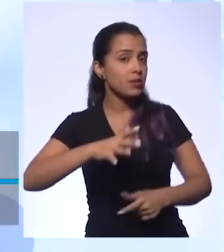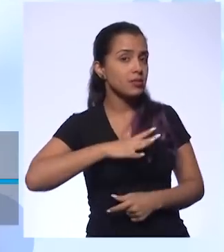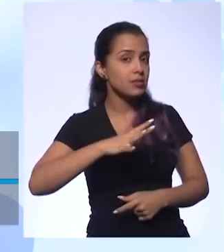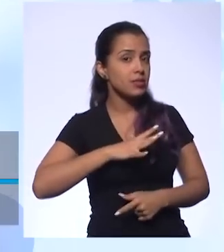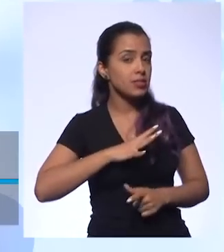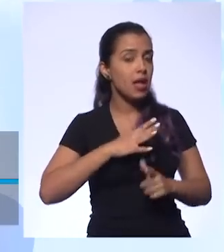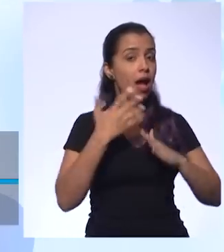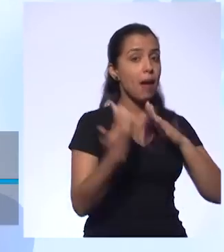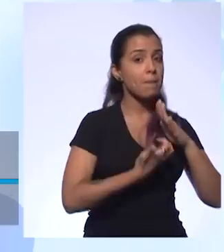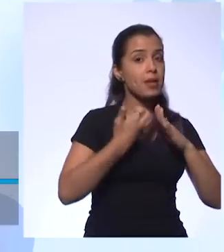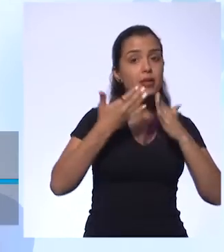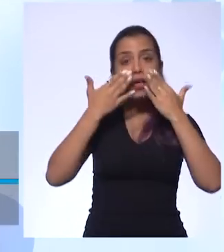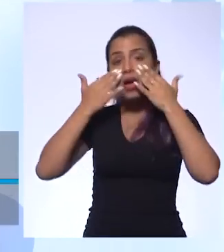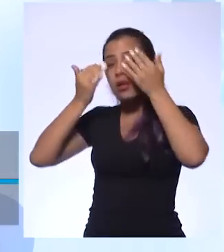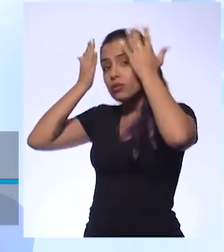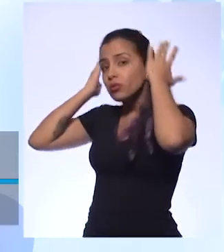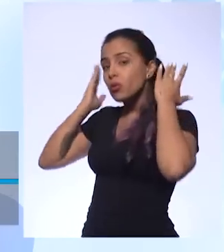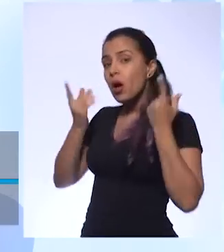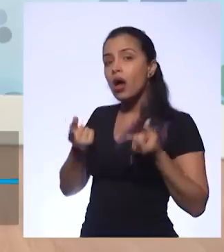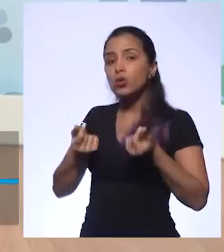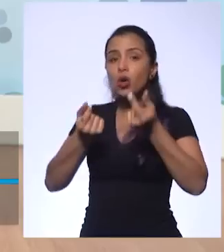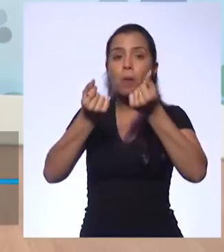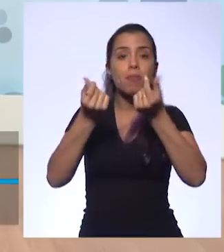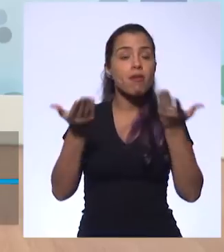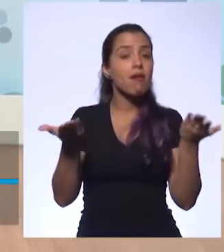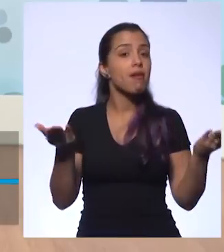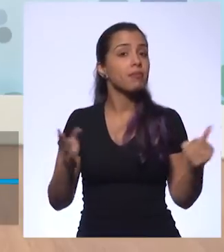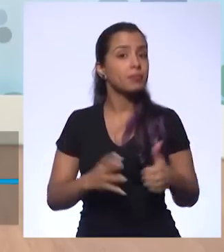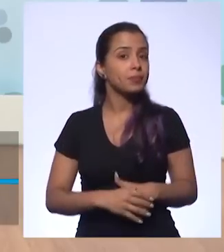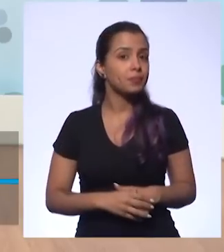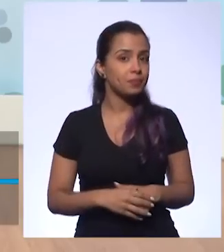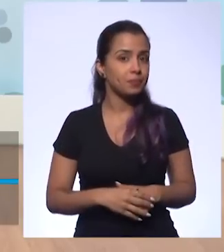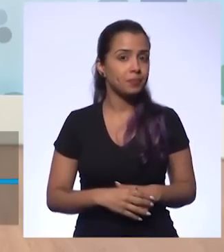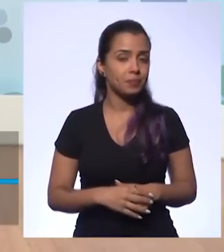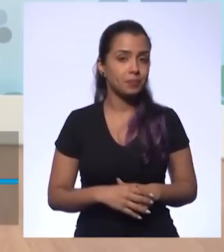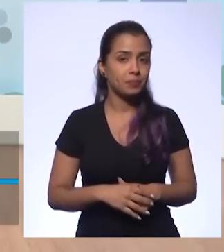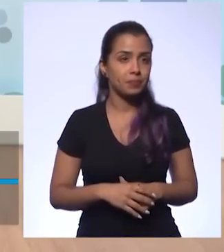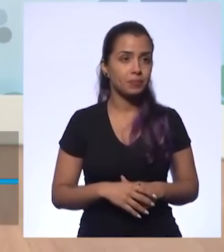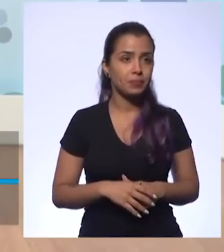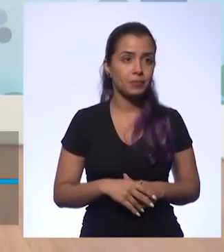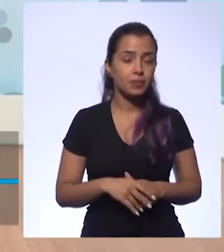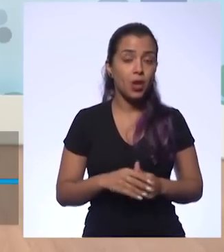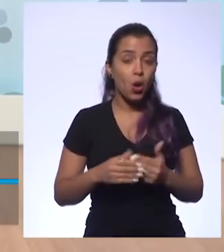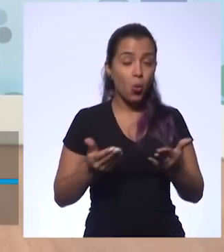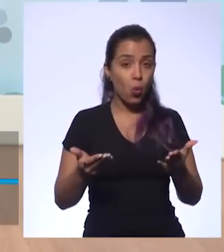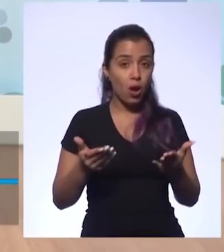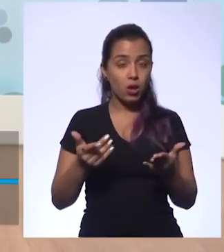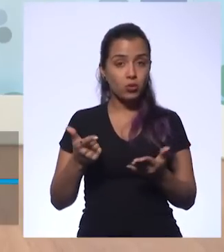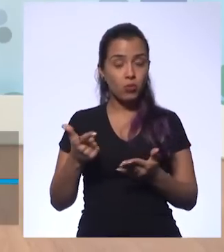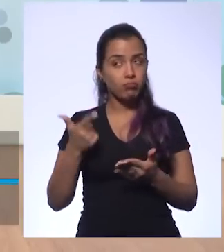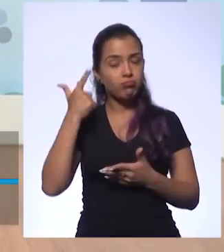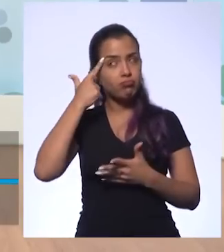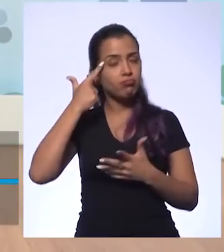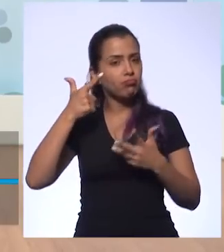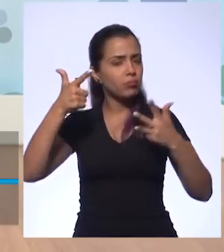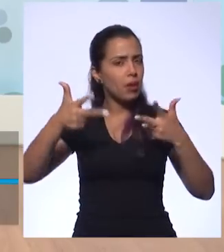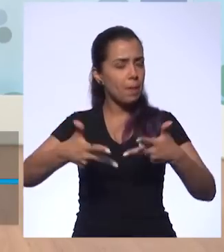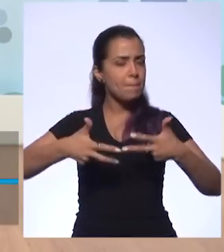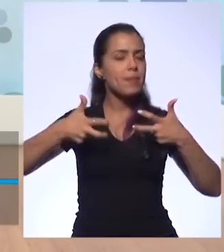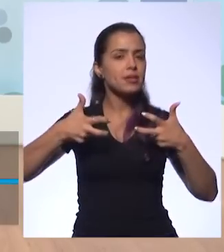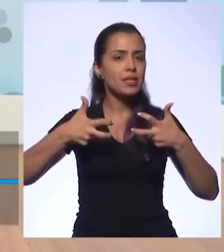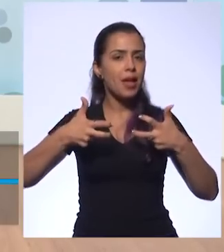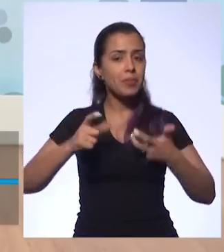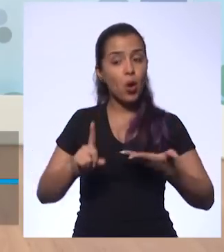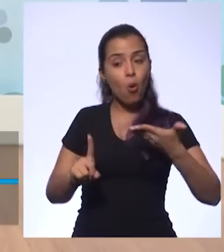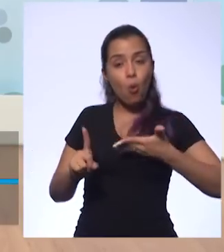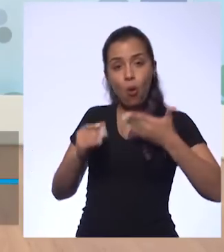os indígenas, a economia? Quem? É. É essa a pergunta. Quem tem? Porque quando a gente percebe na fala do